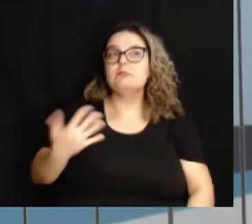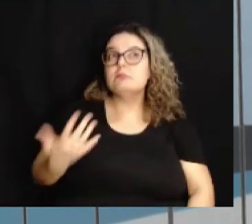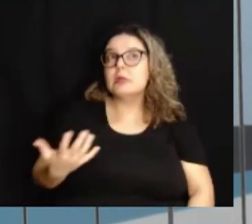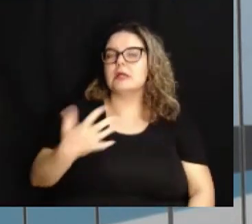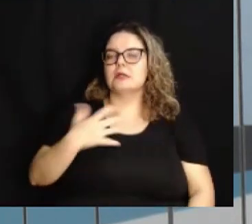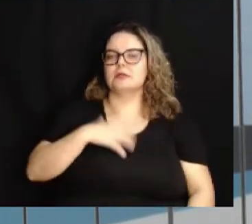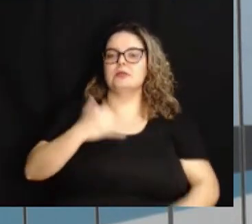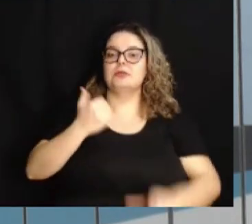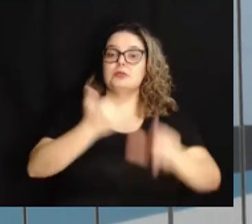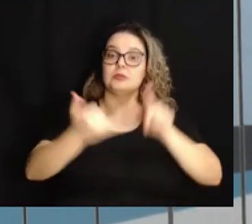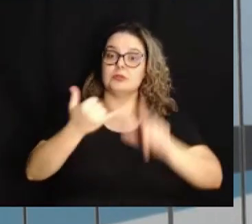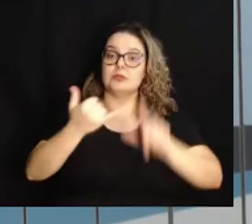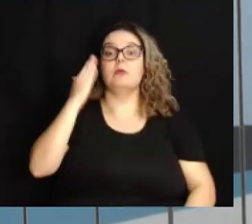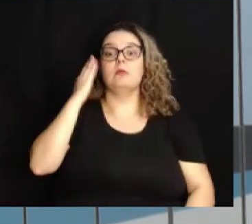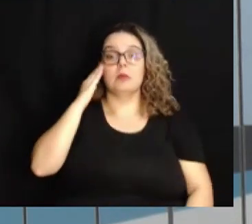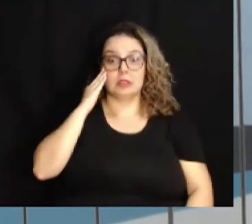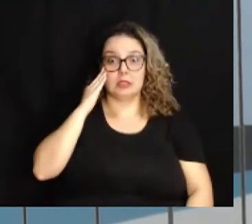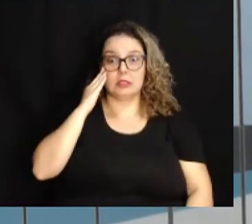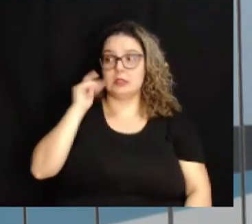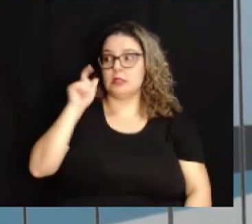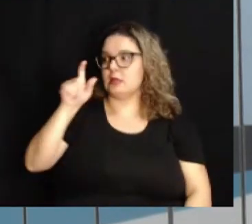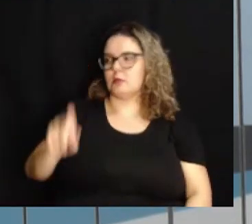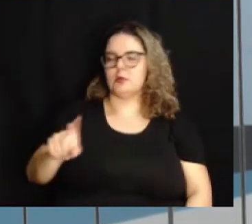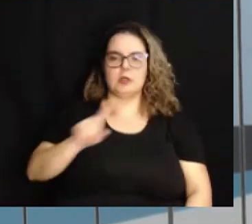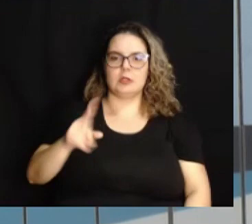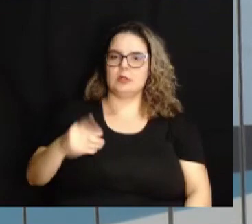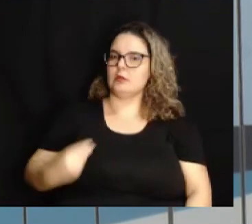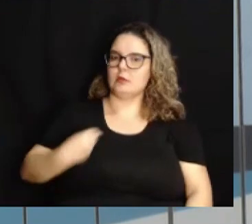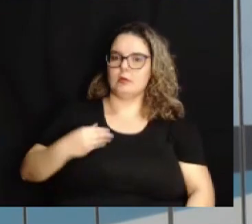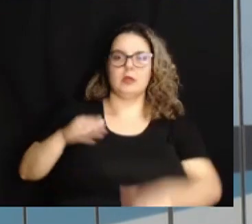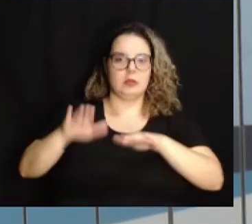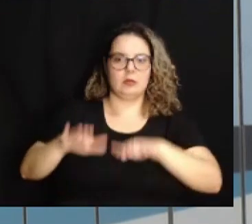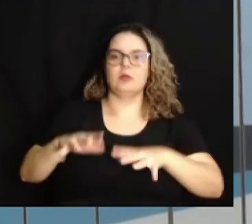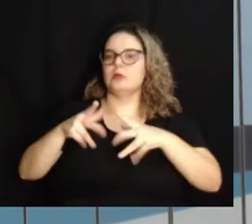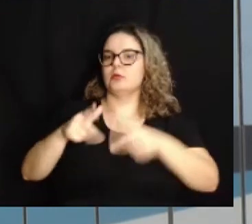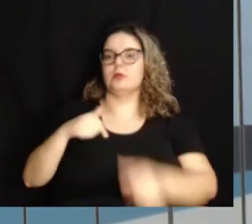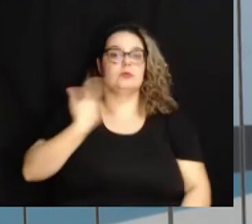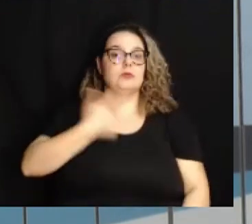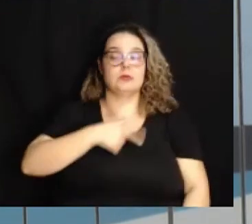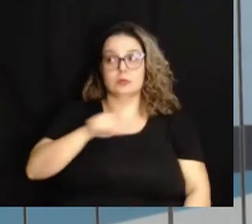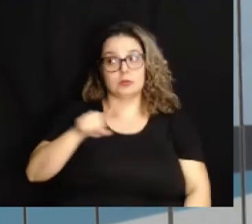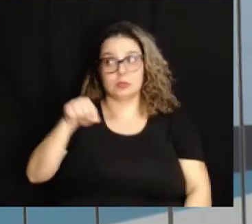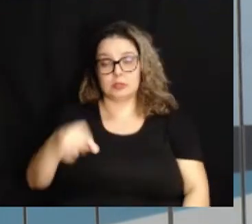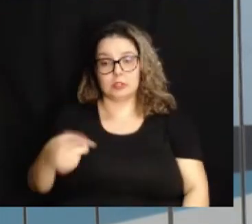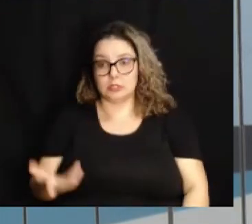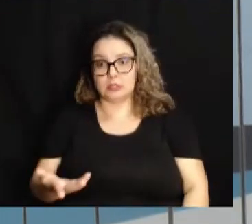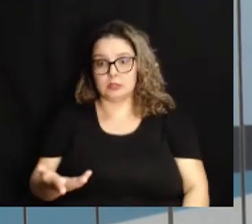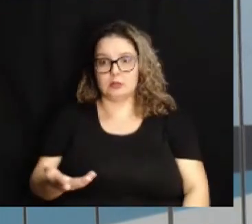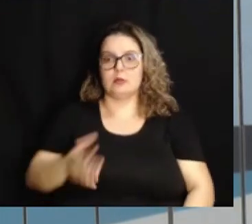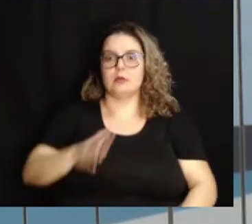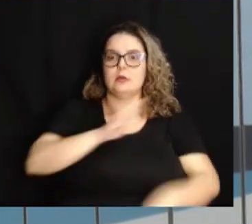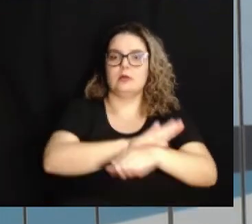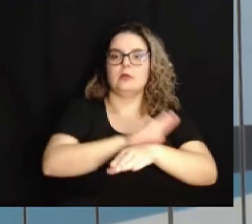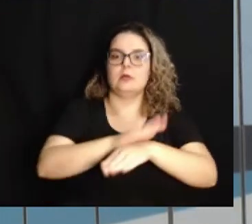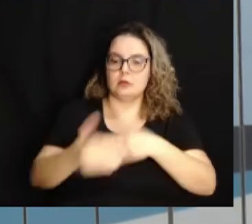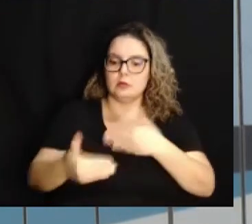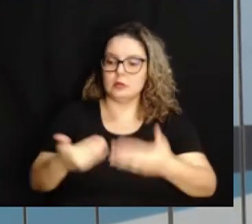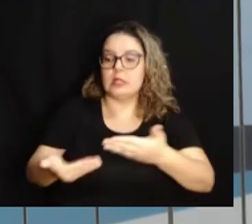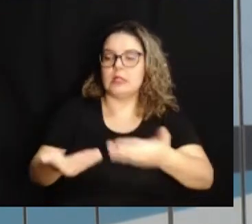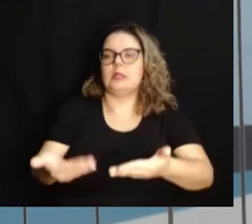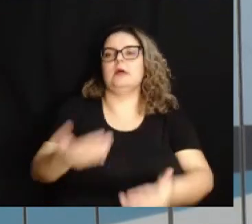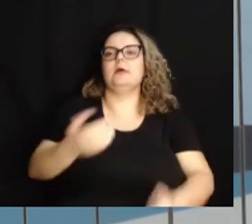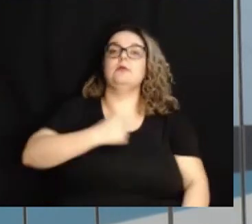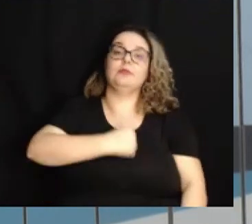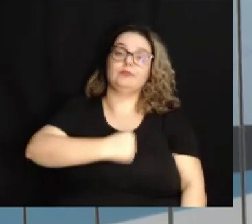que a pessoa já não vai mais estar aqui, que talvez todos nós não estaremos aqui, vai ajudando a pessoa a lidar com aquela saudade. Sabe? Quanto mais você